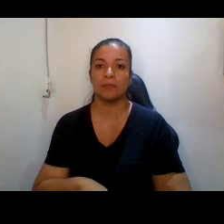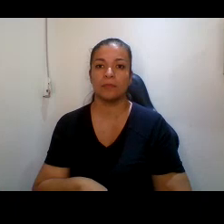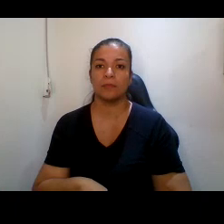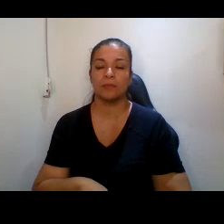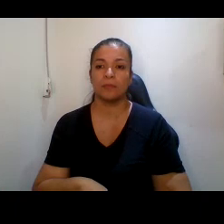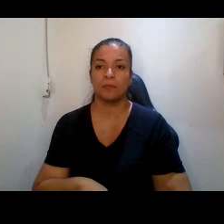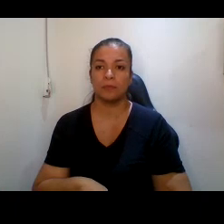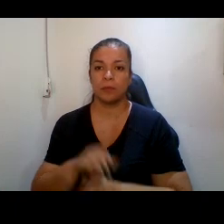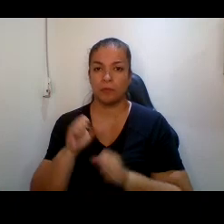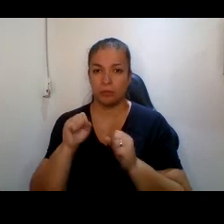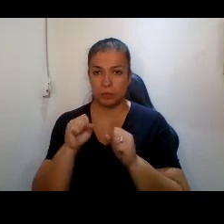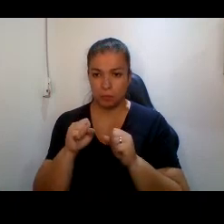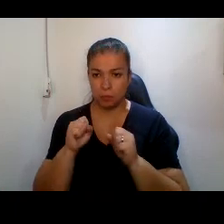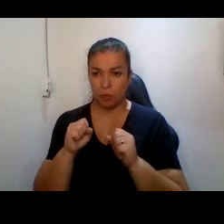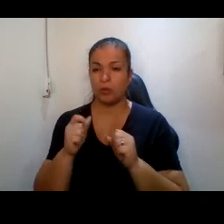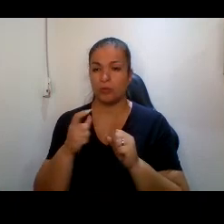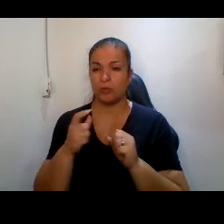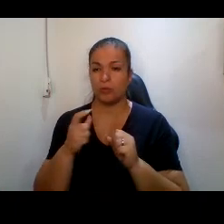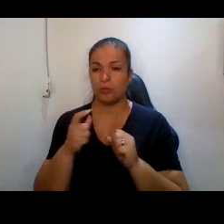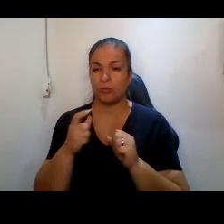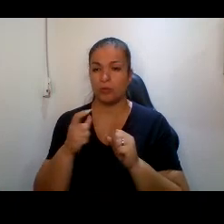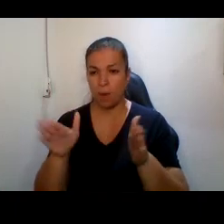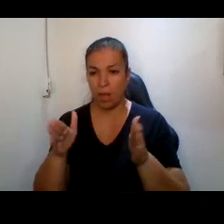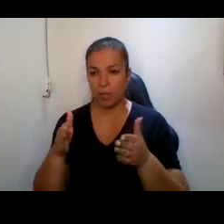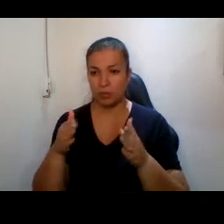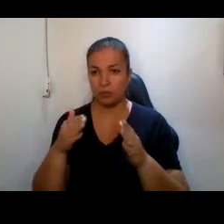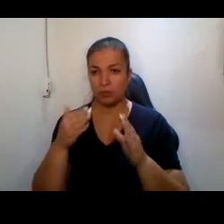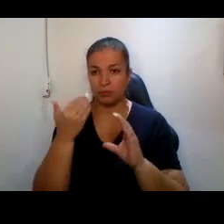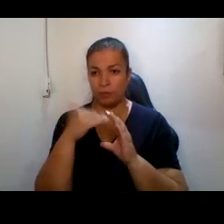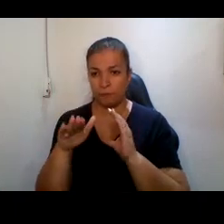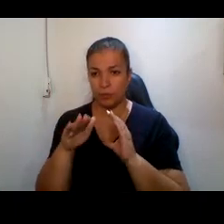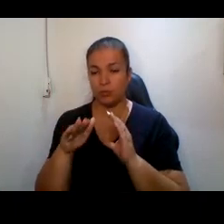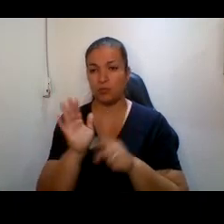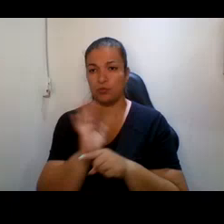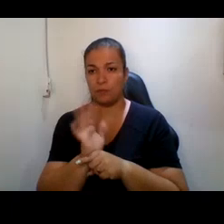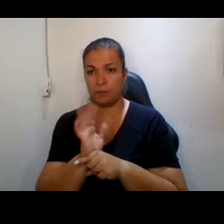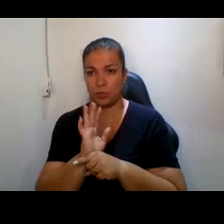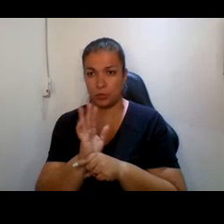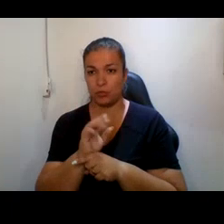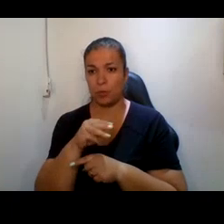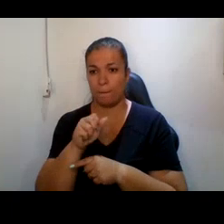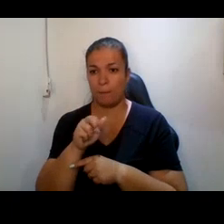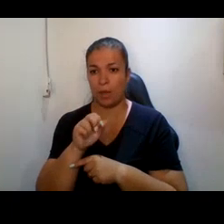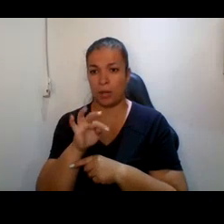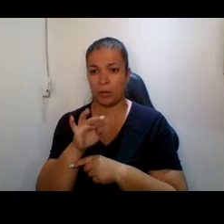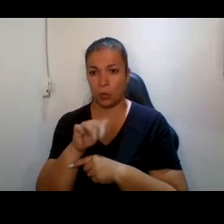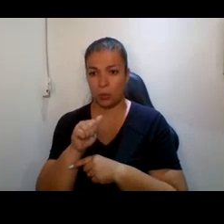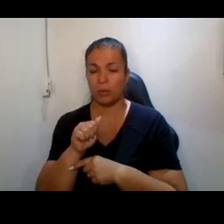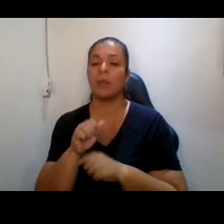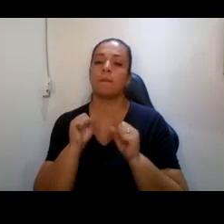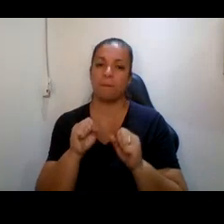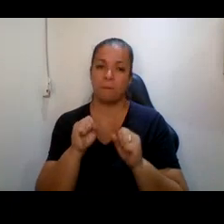você pode abrir o prazo de envio dos vídeos das maratonas? Posso